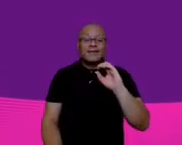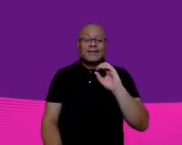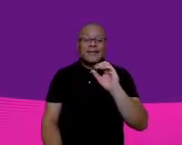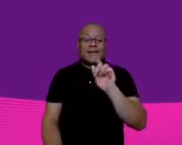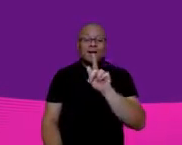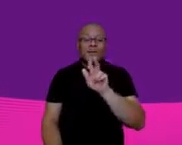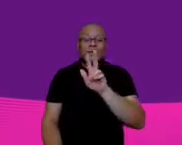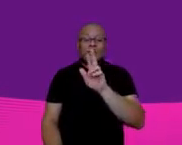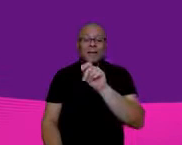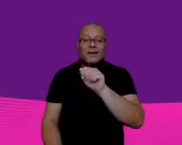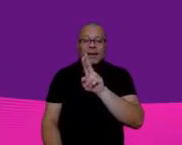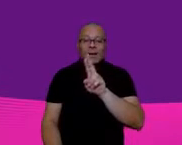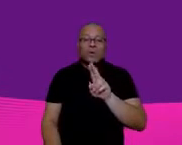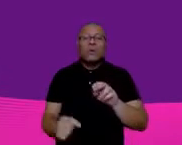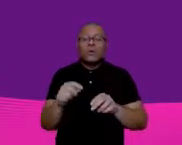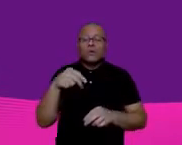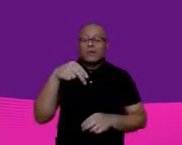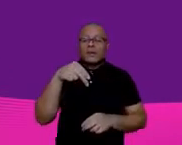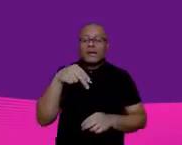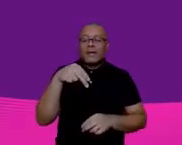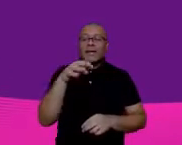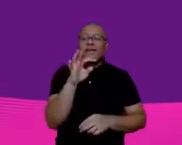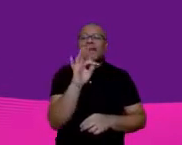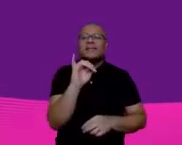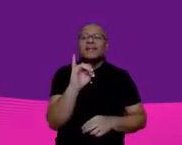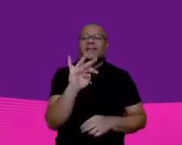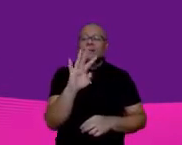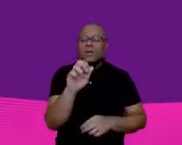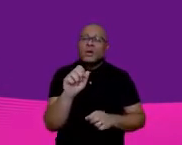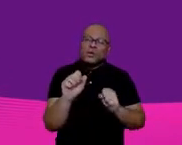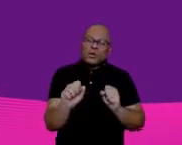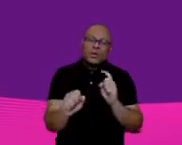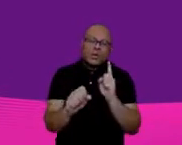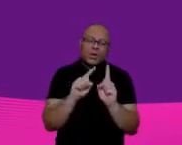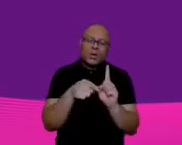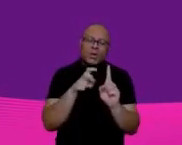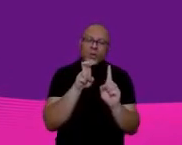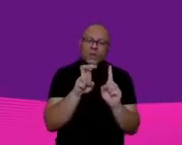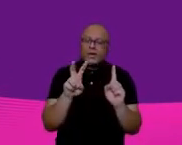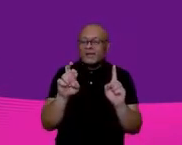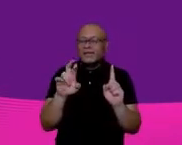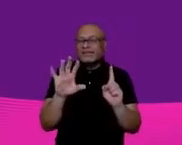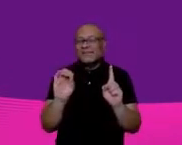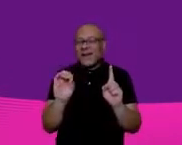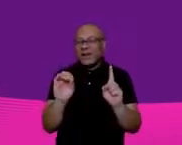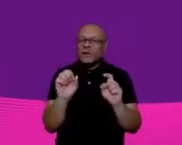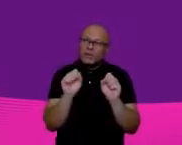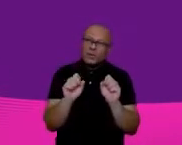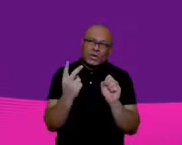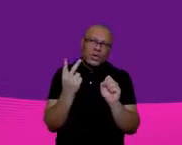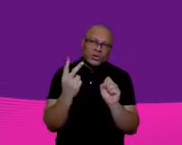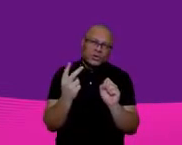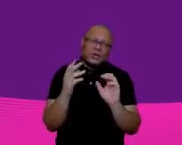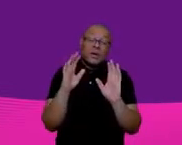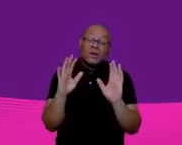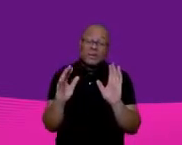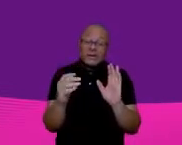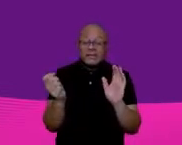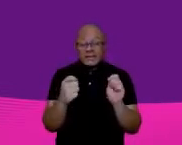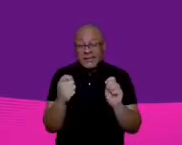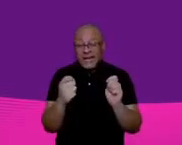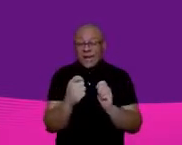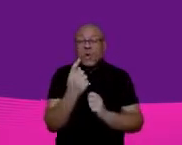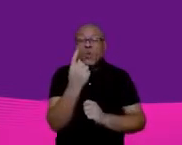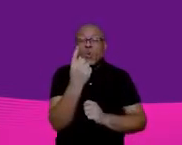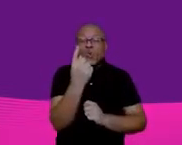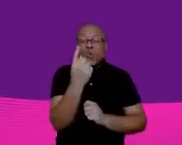coloquei 1,5, poderia ter colocado 2 graus de varo aqui, isso nos daria mais 1 milímetro de